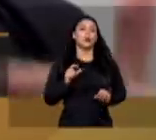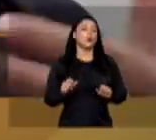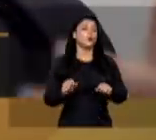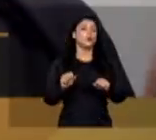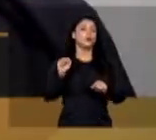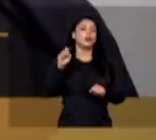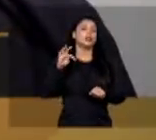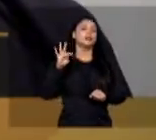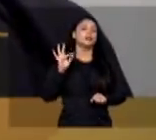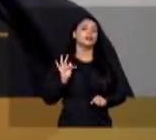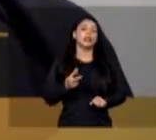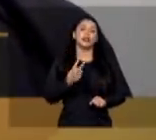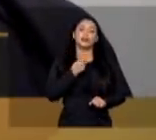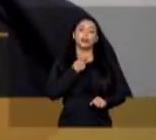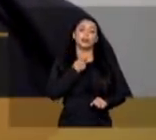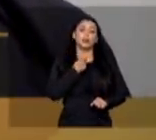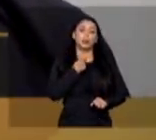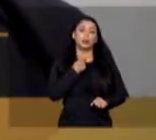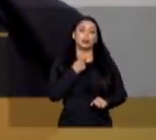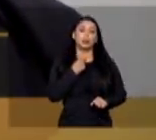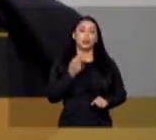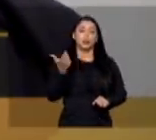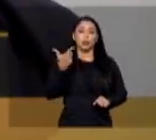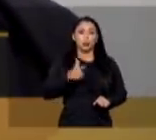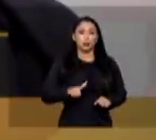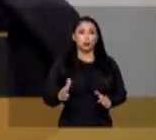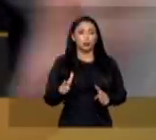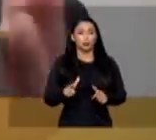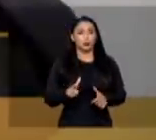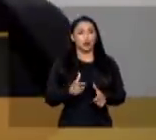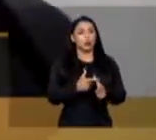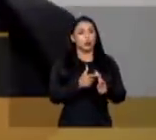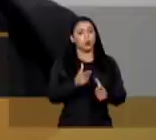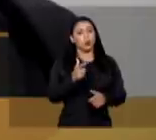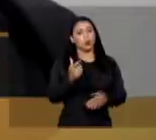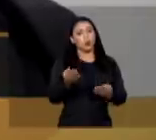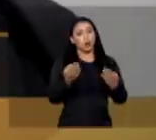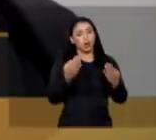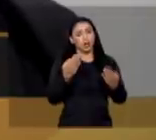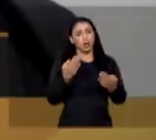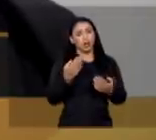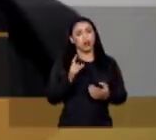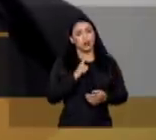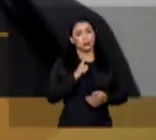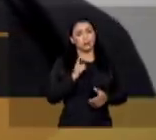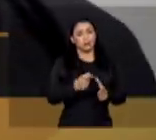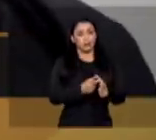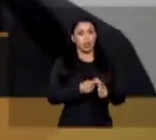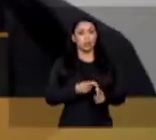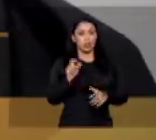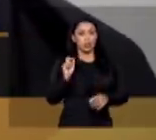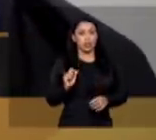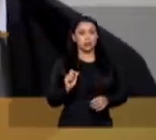pode ou deve avançar sobre a questão da suspeição já decidida no